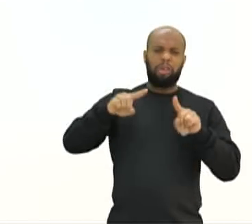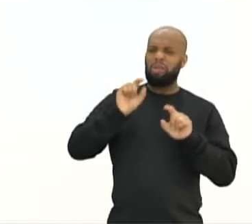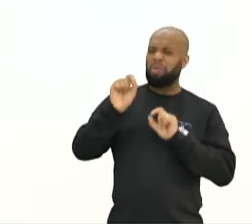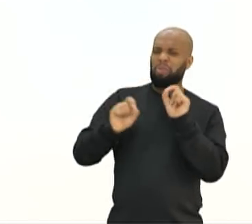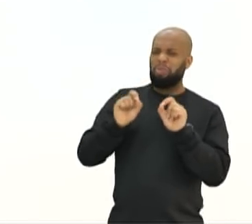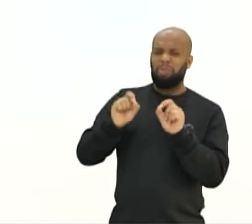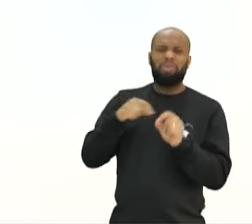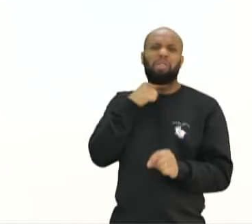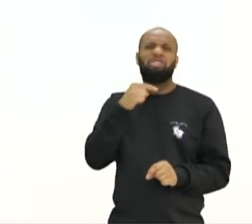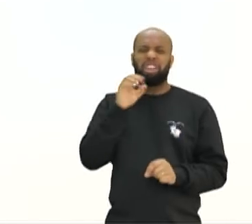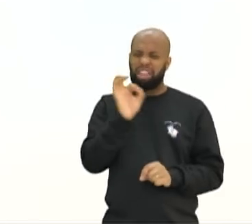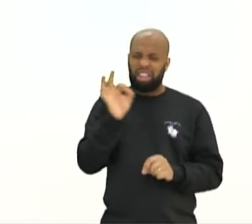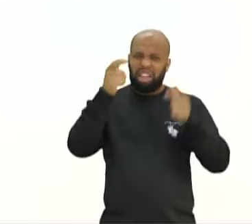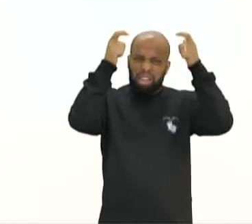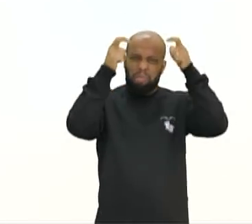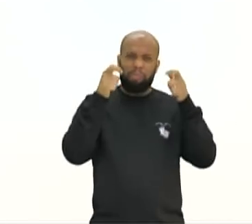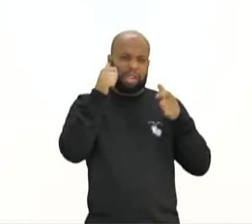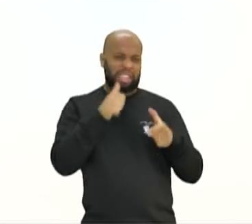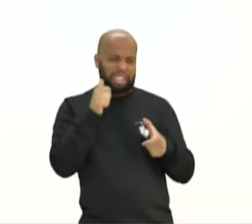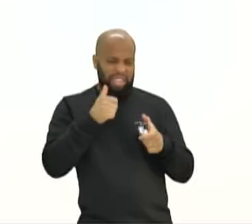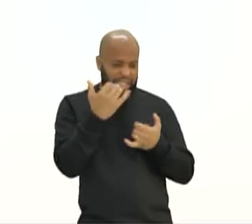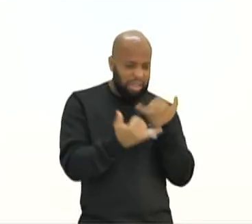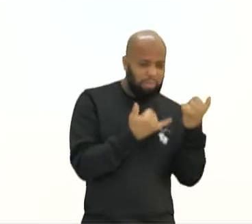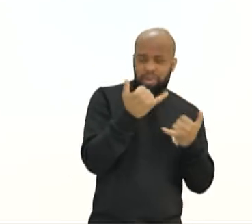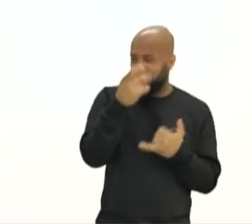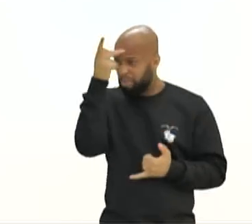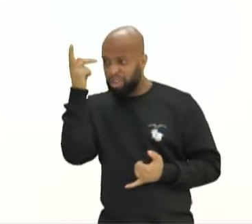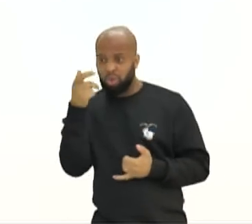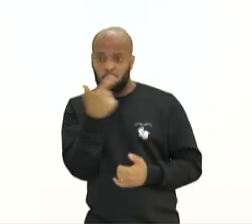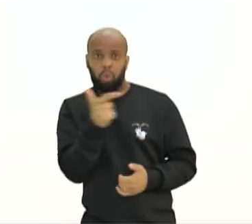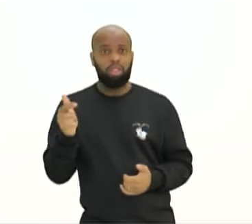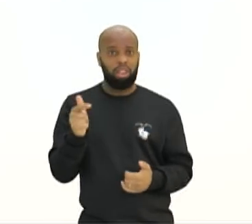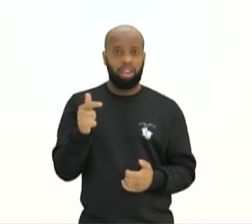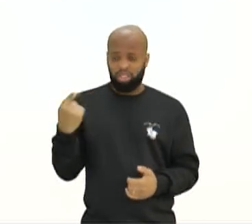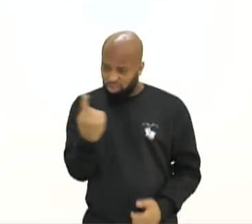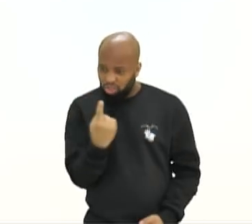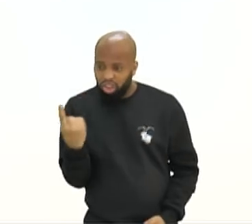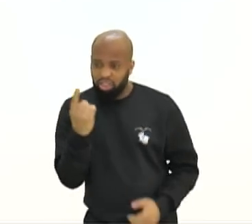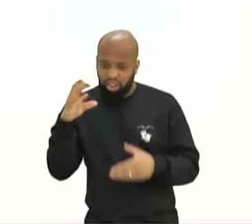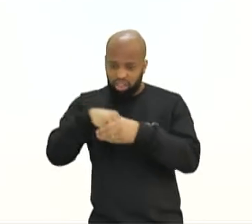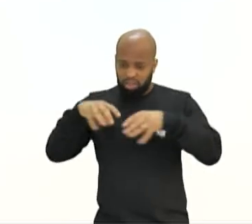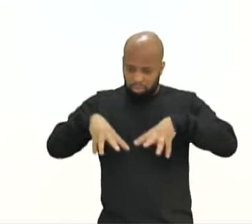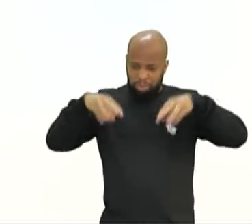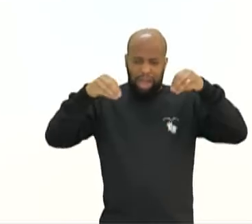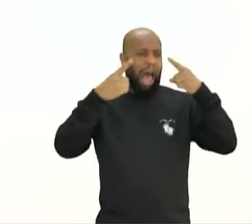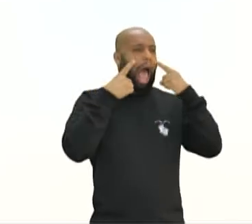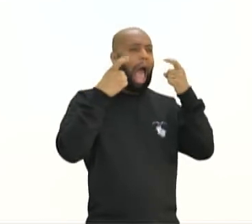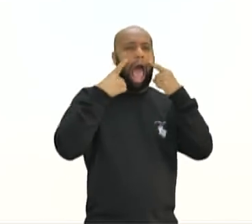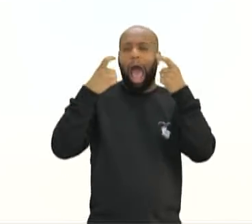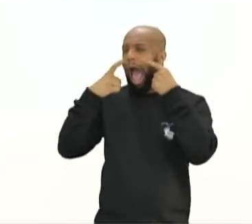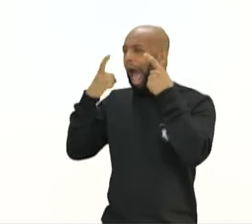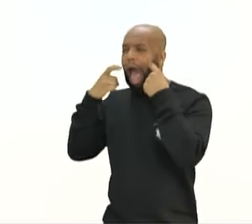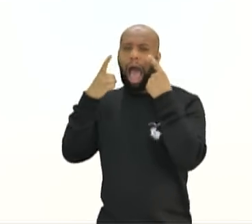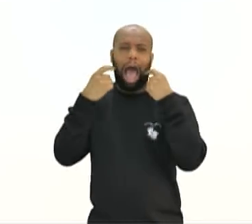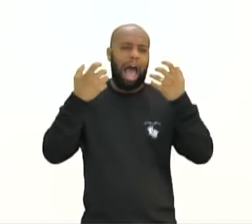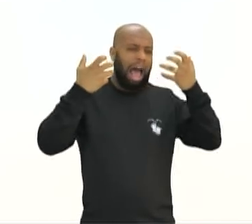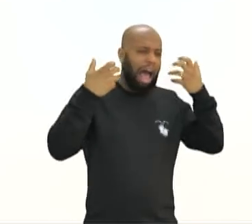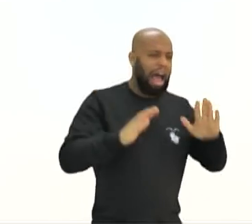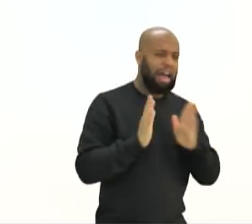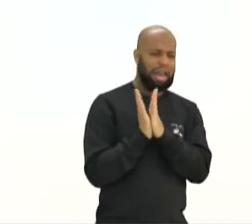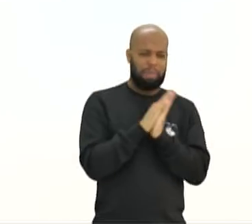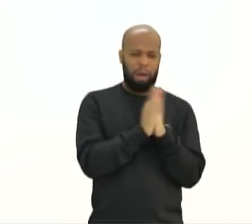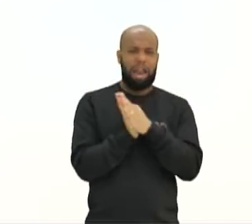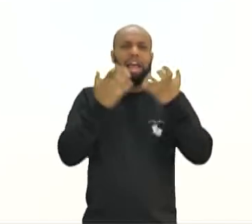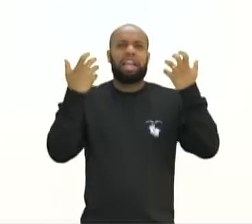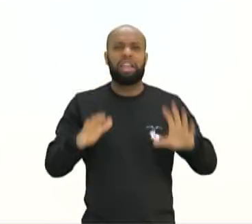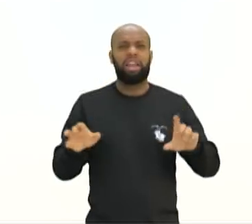ser princesa se não tinha com quem brincar? Sozinha no palácio, chorava e chorava. Não queria saber de bonecas,